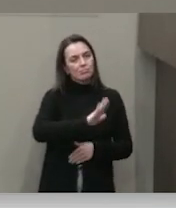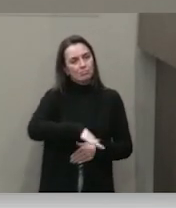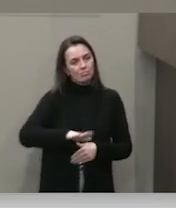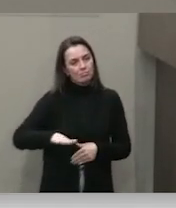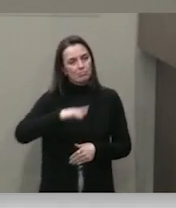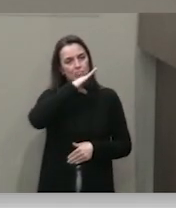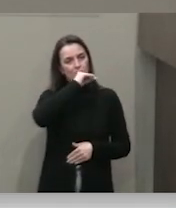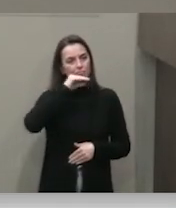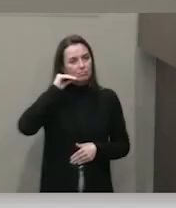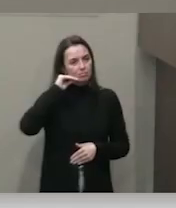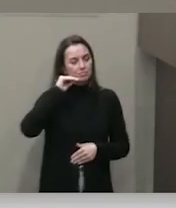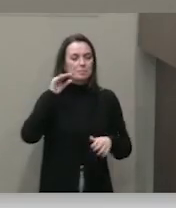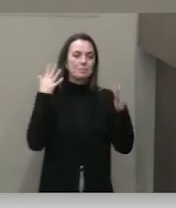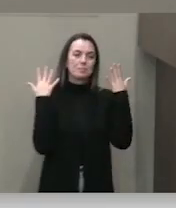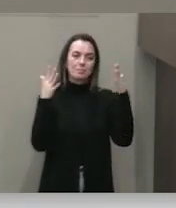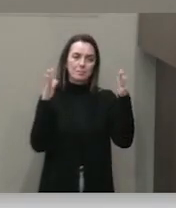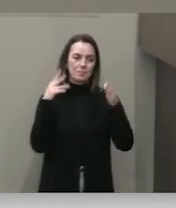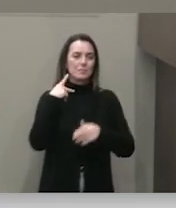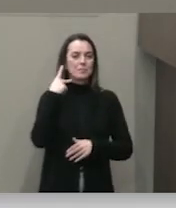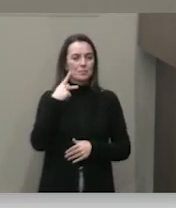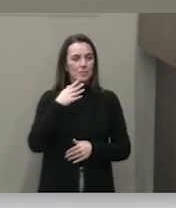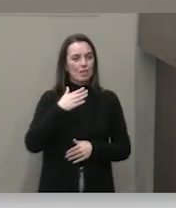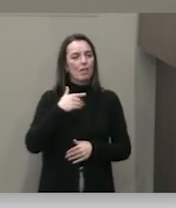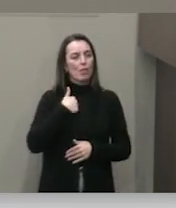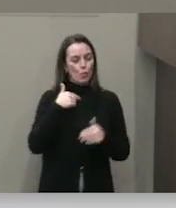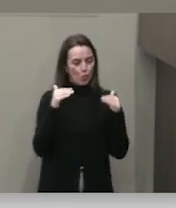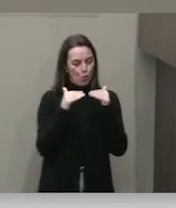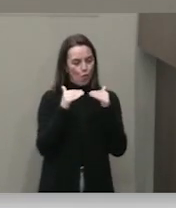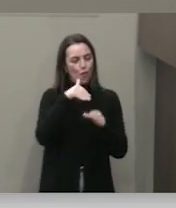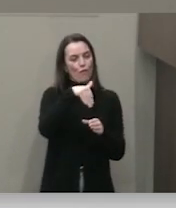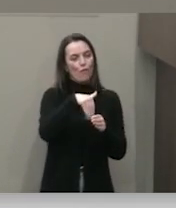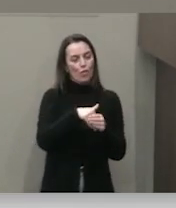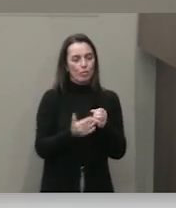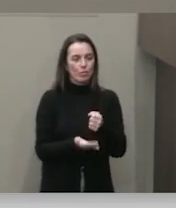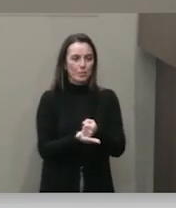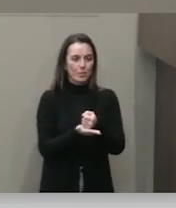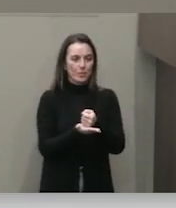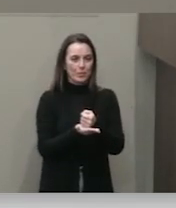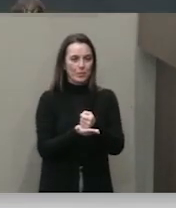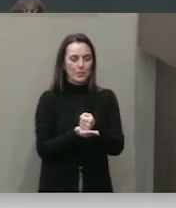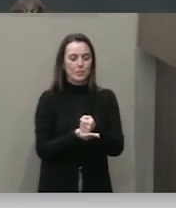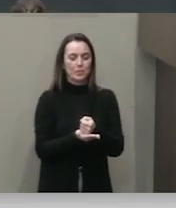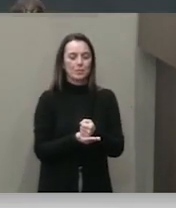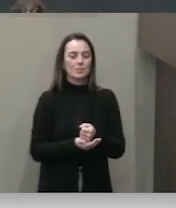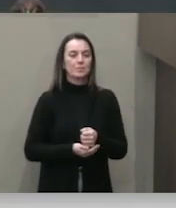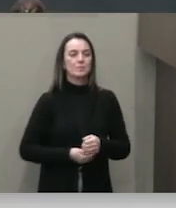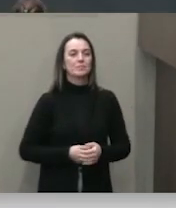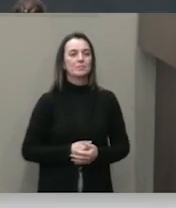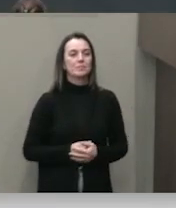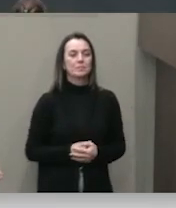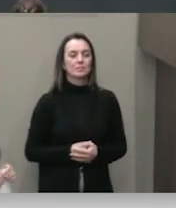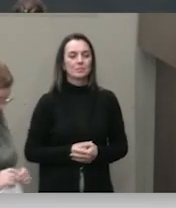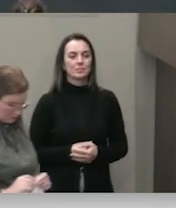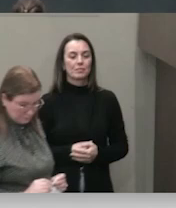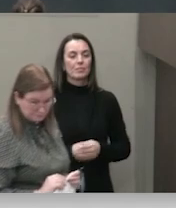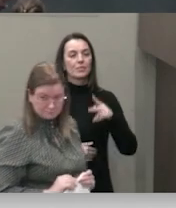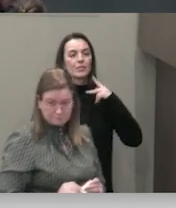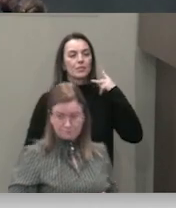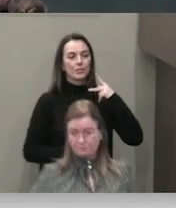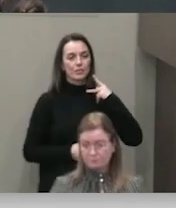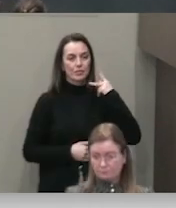e adolescentes. Parabéns, vereadora. Meu voto, com certeza, é favorável. Obrigado, presidente. Obrigado, professora Regina.